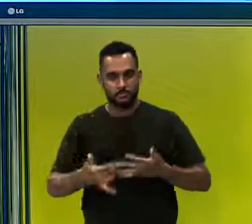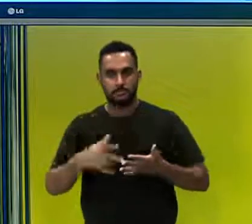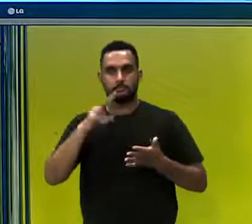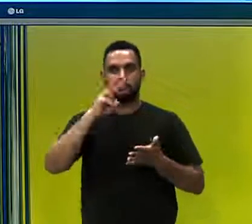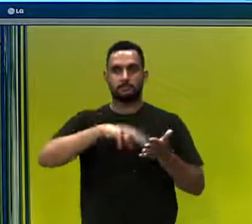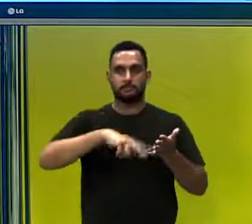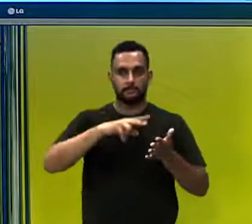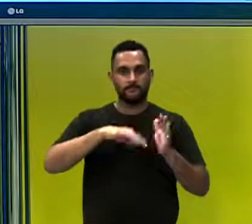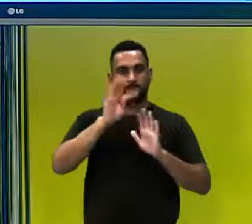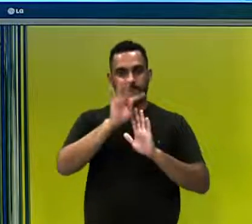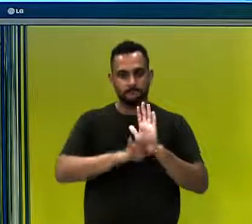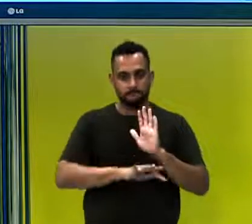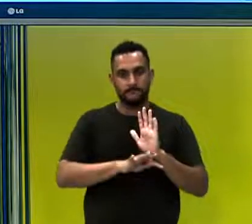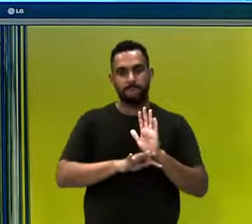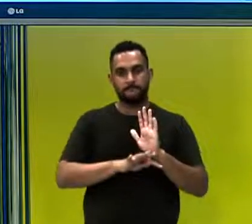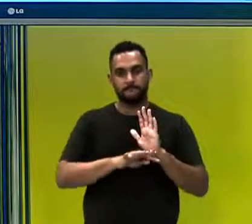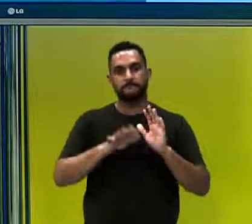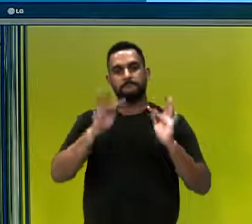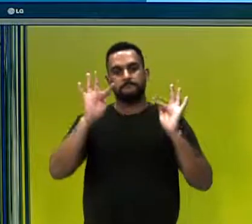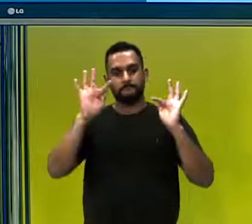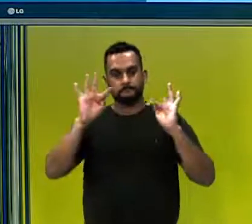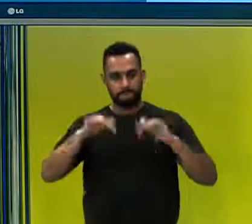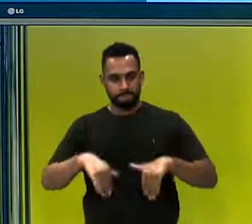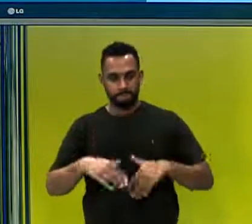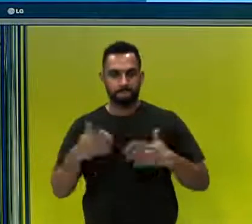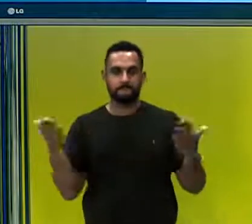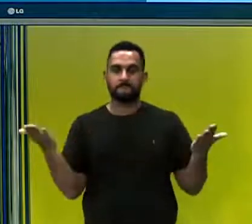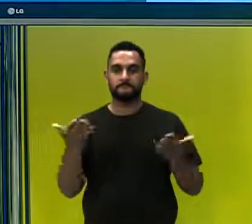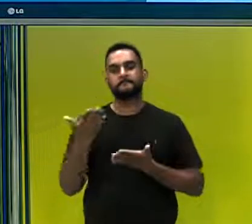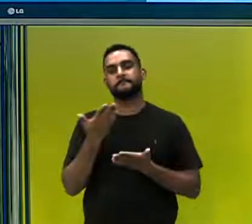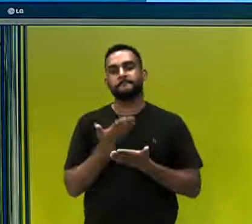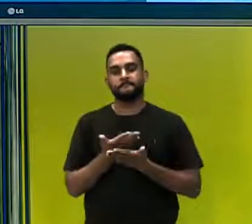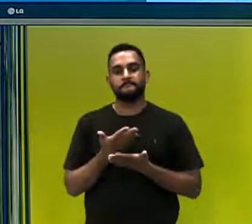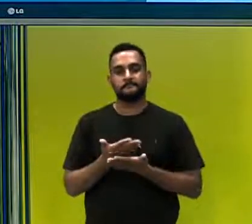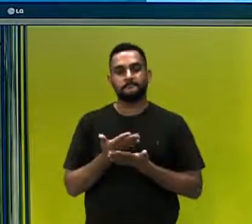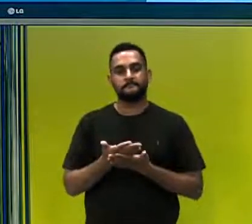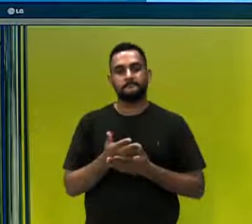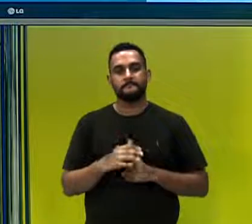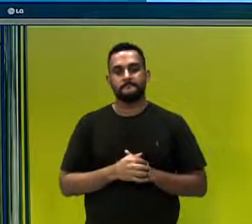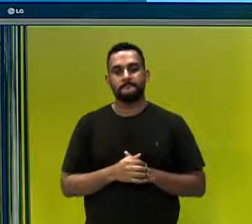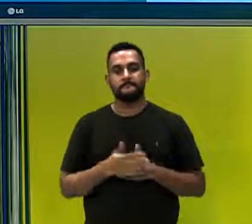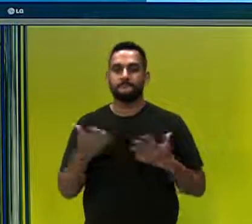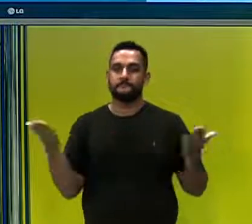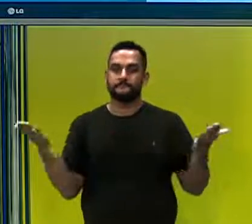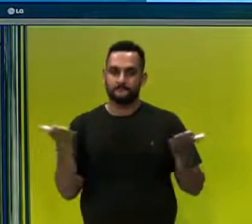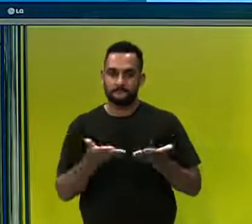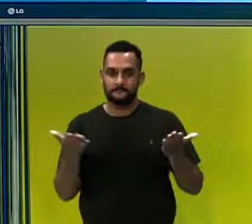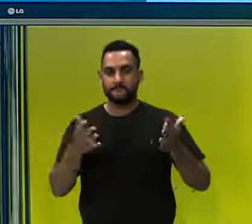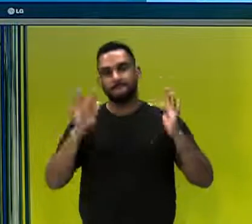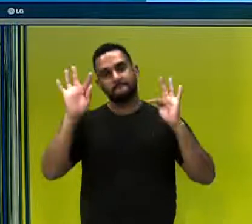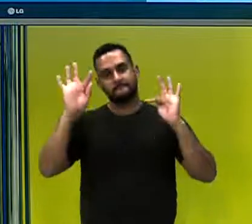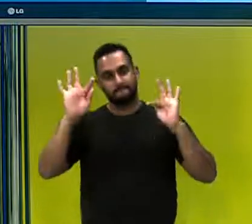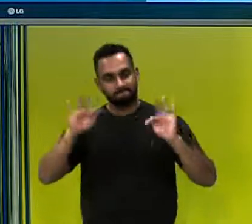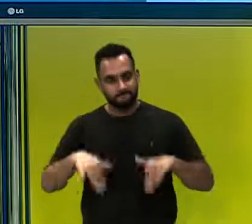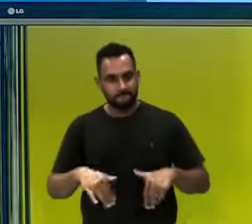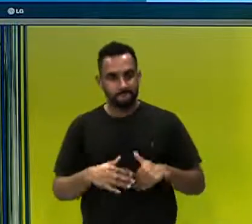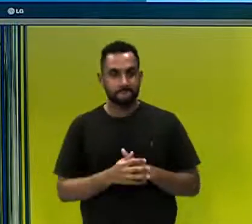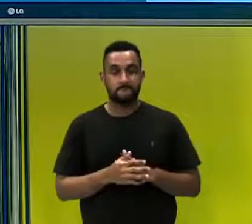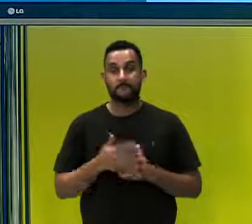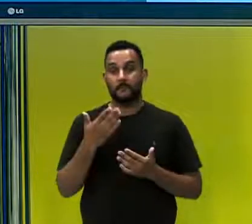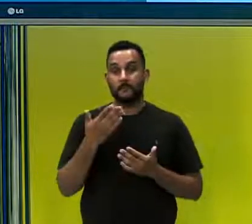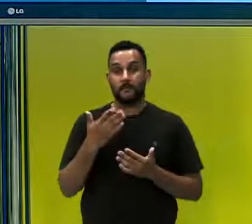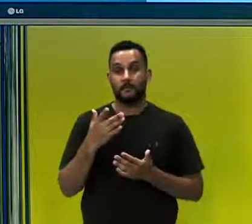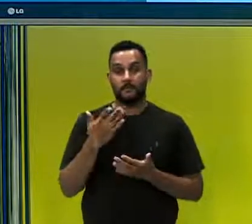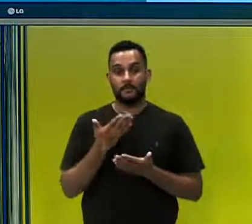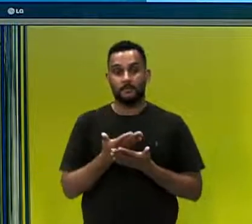lida nos textos e a gente finaliza a nossa aula aqui. Por hoje a gente encerra e a nossa